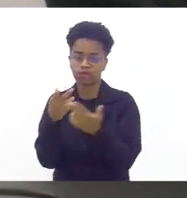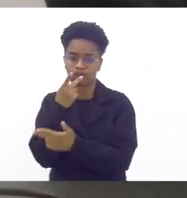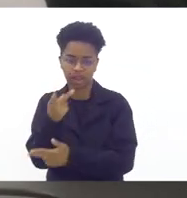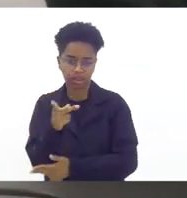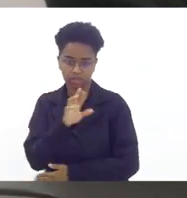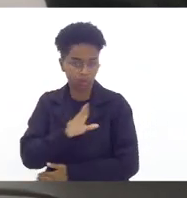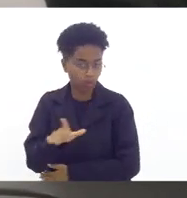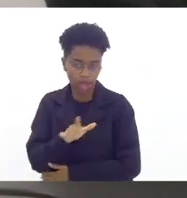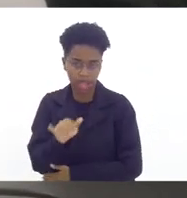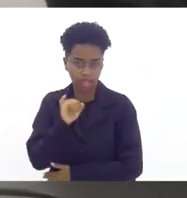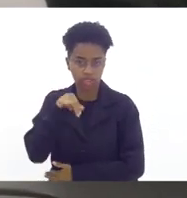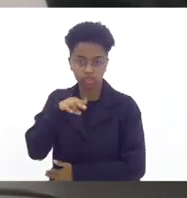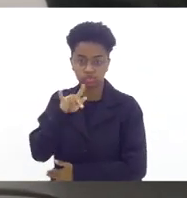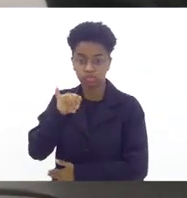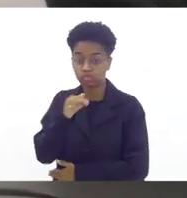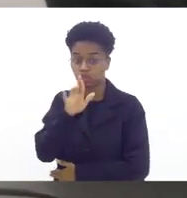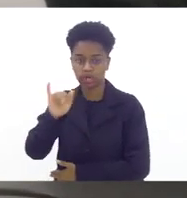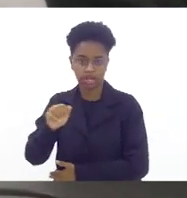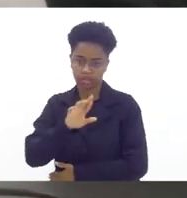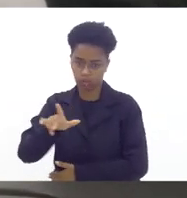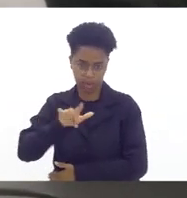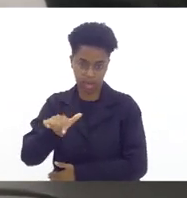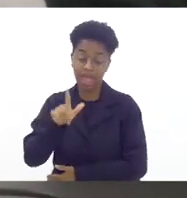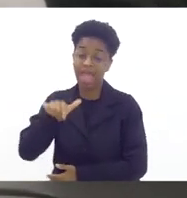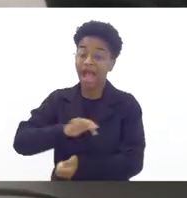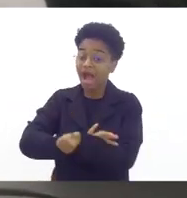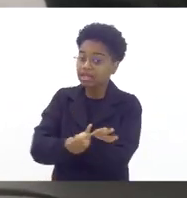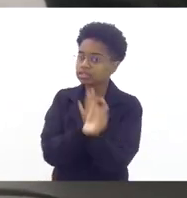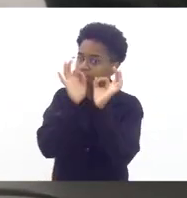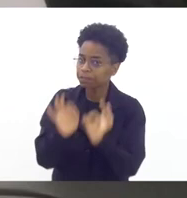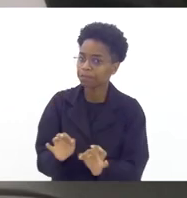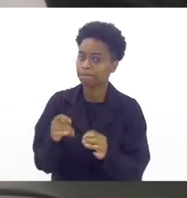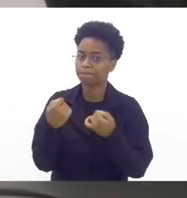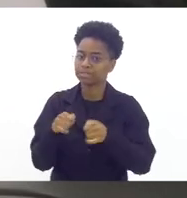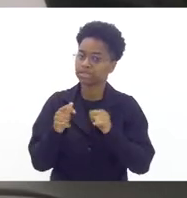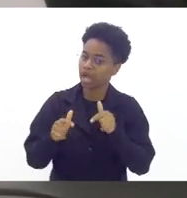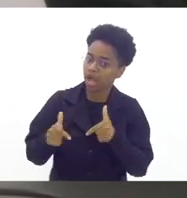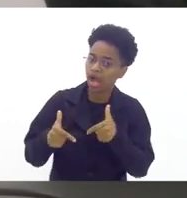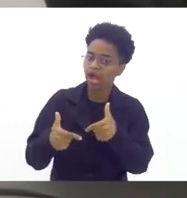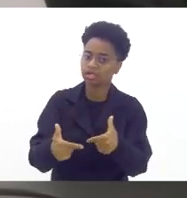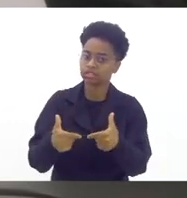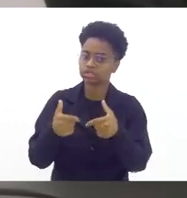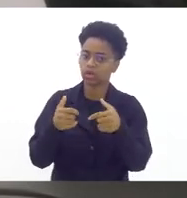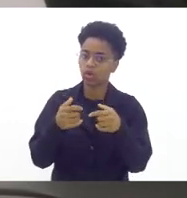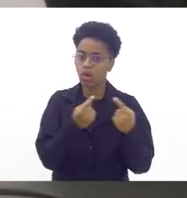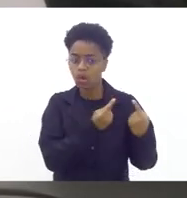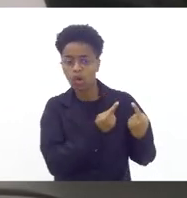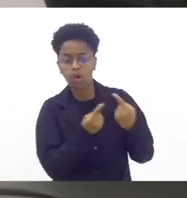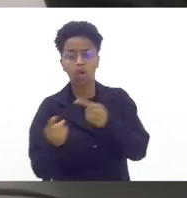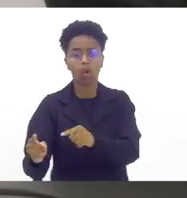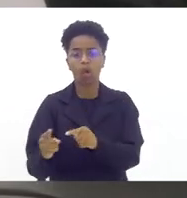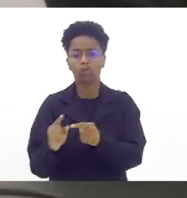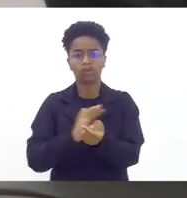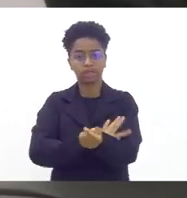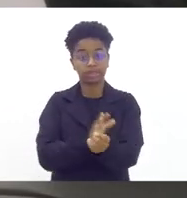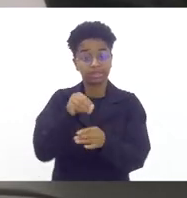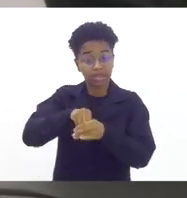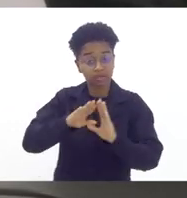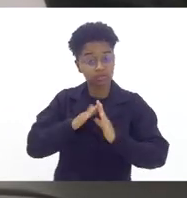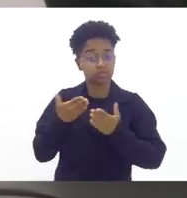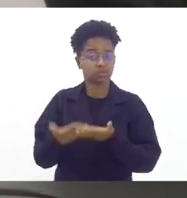racial. Não é injúria racial, é racismo. Colocar ações afirmativas contra o racismo nas escolas.